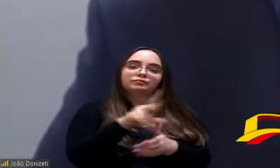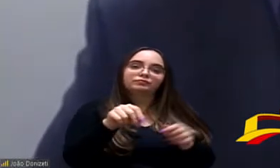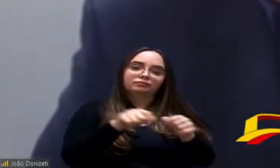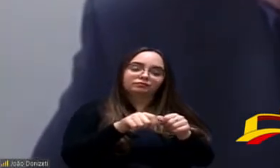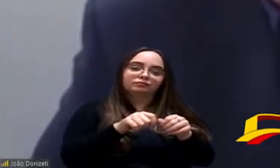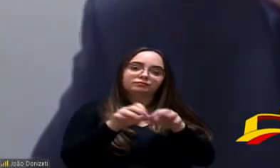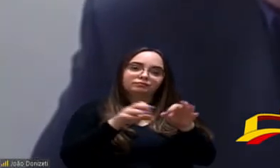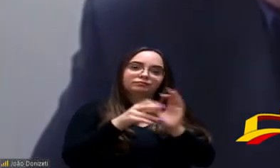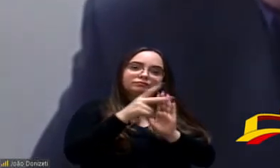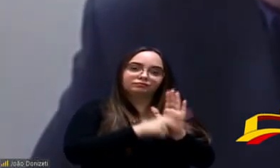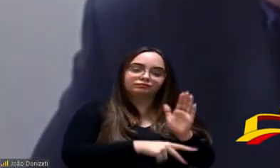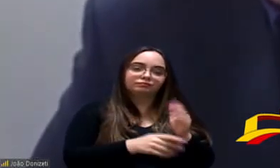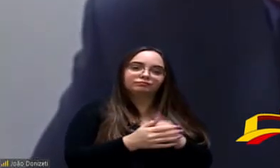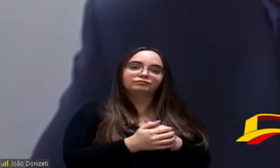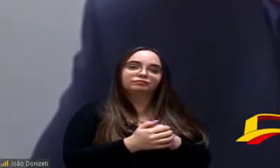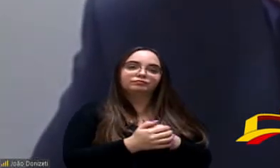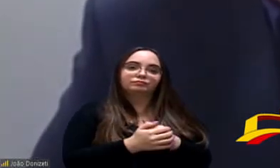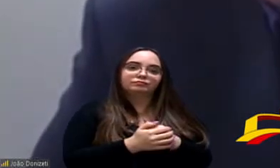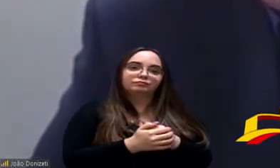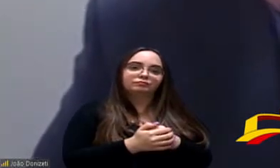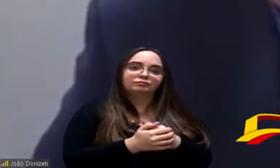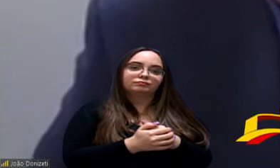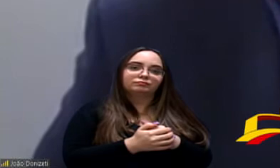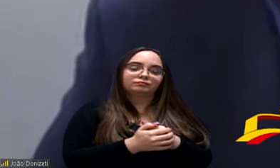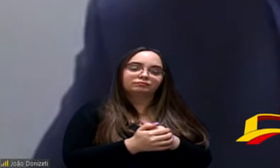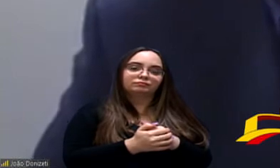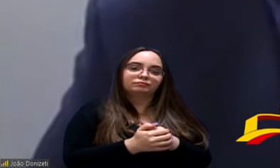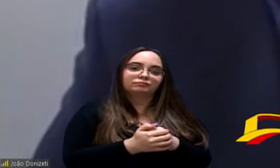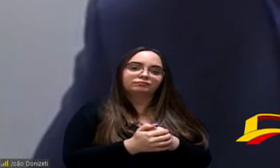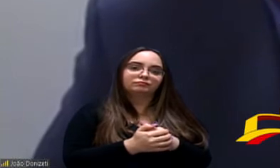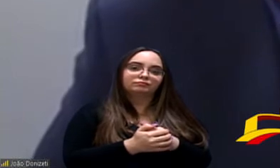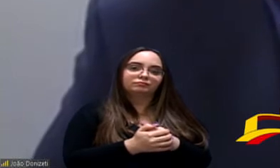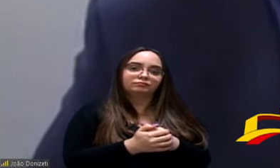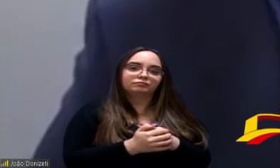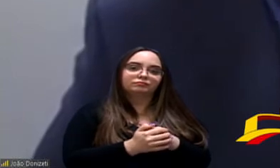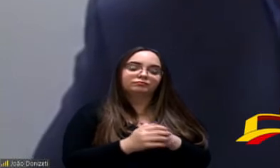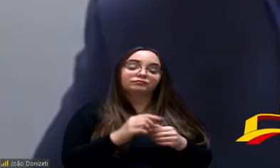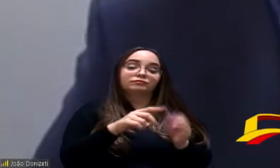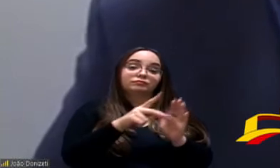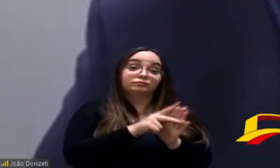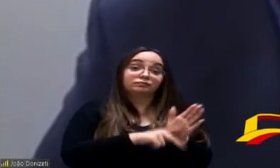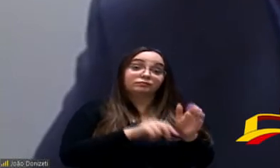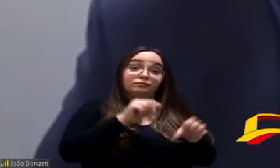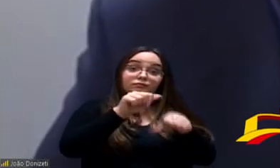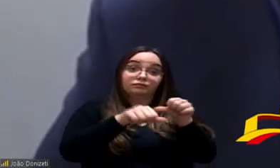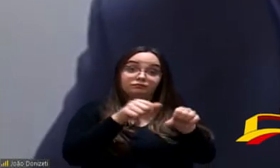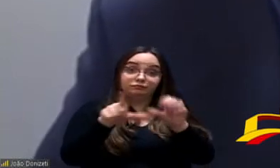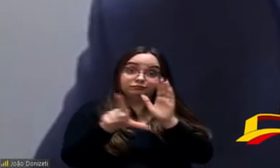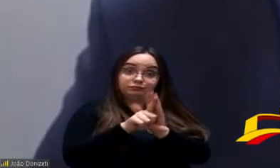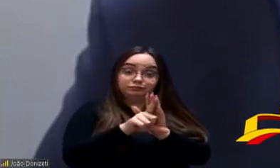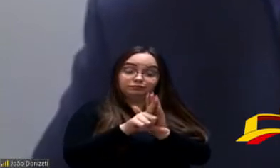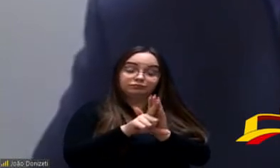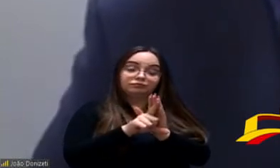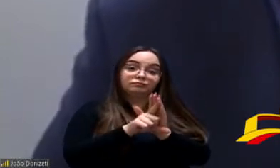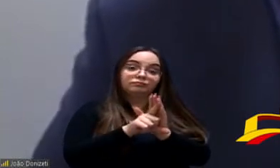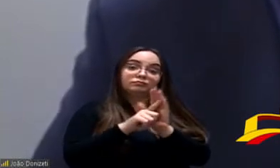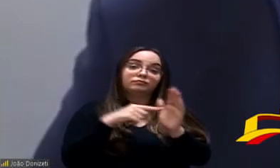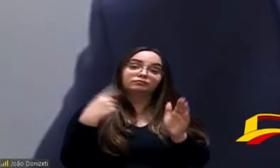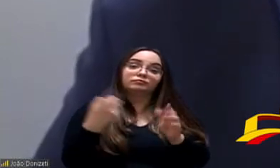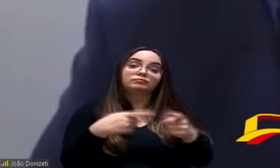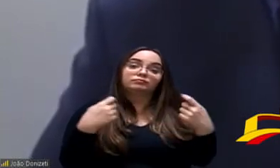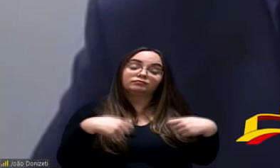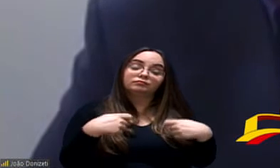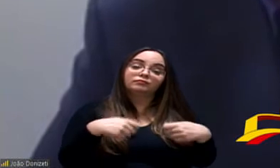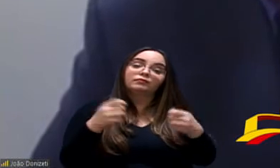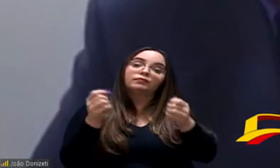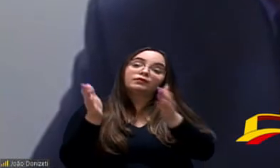Agora, além de fazer o projeto, de que ele se torne lei, a partir de que ele seja lei, que nós possamos